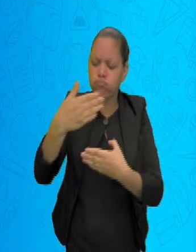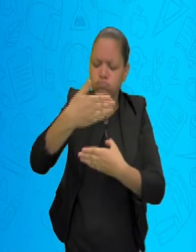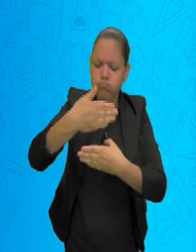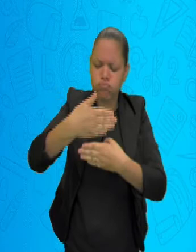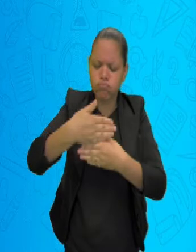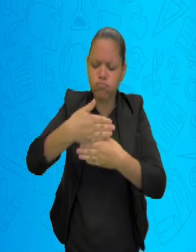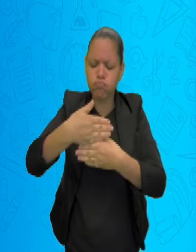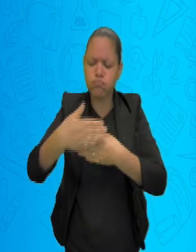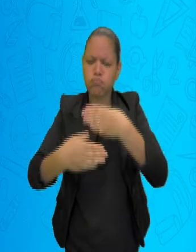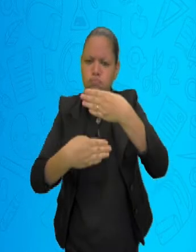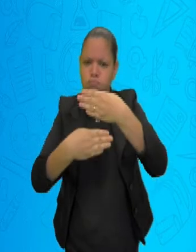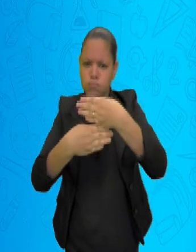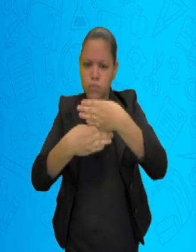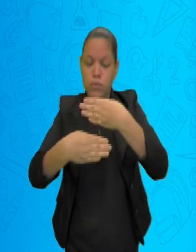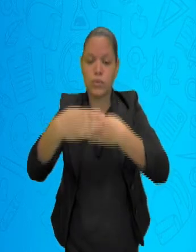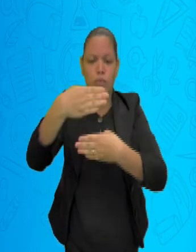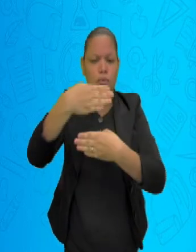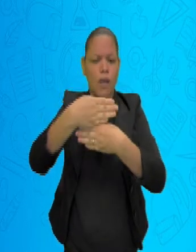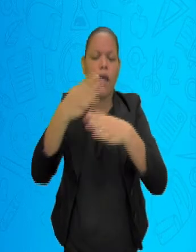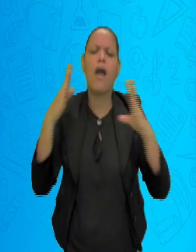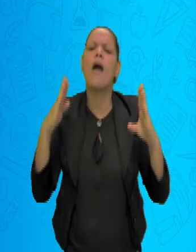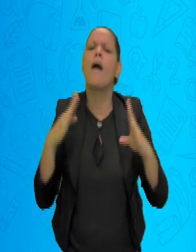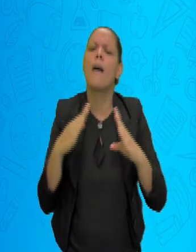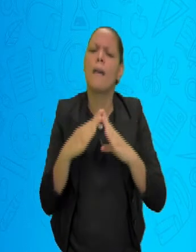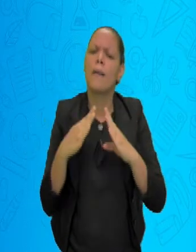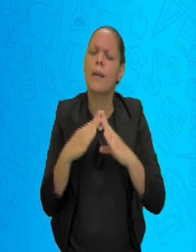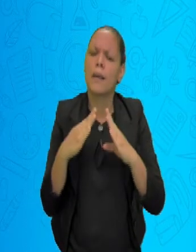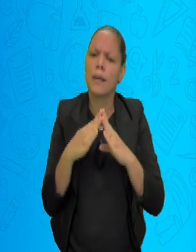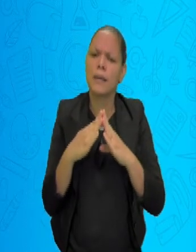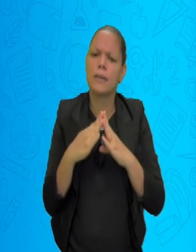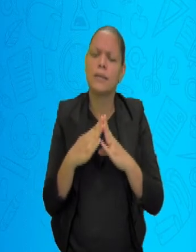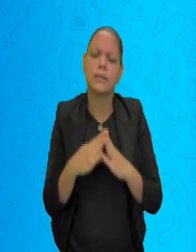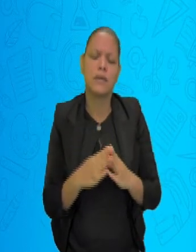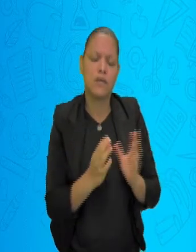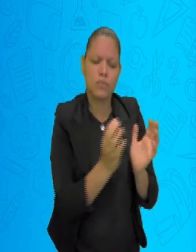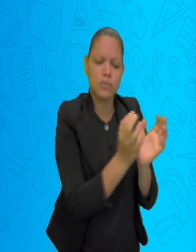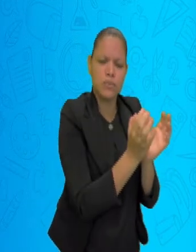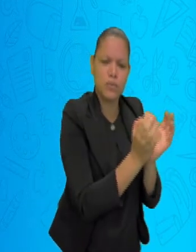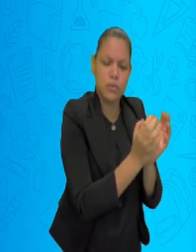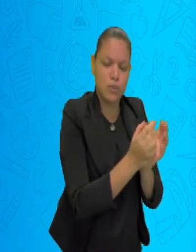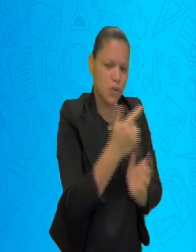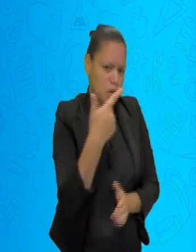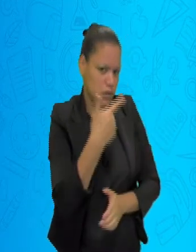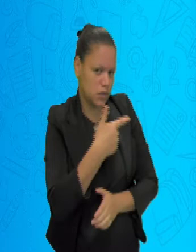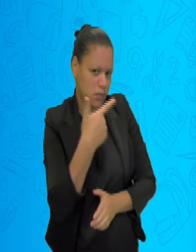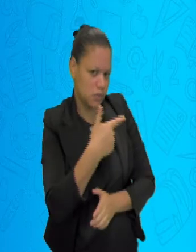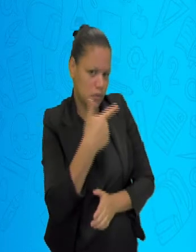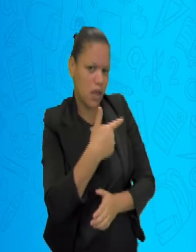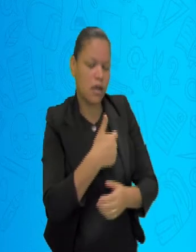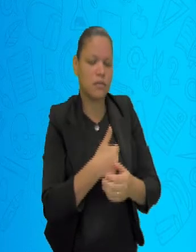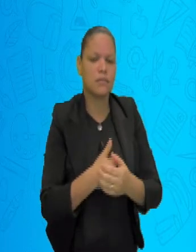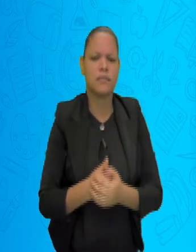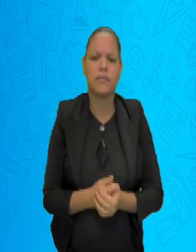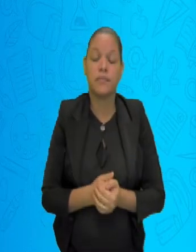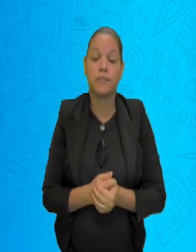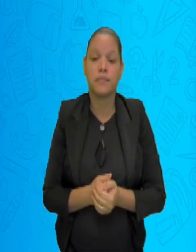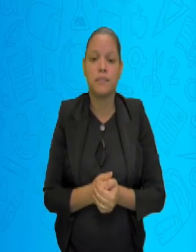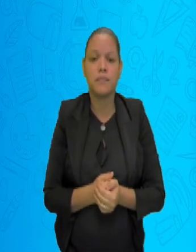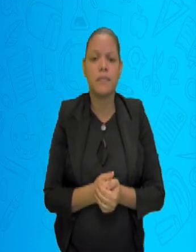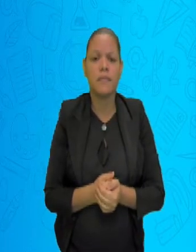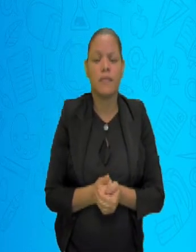casas, moradias, e ela integra o setor secundário. E agora nós vamos passar para o